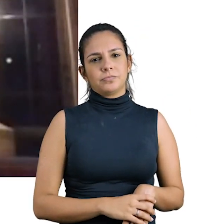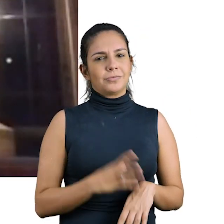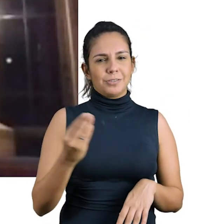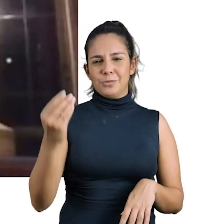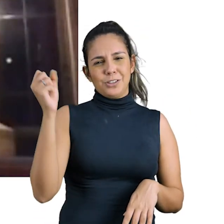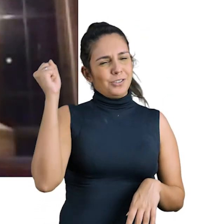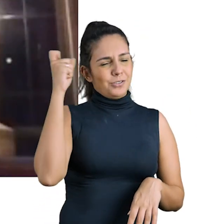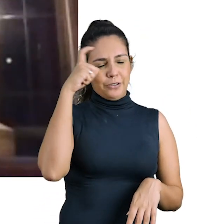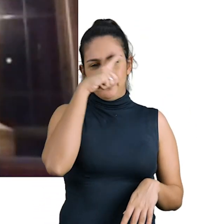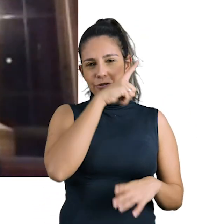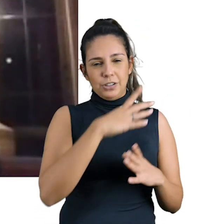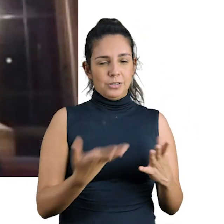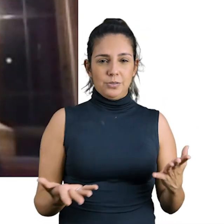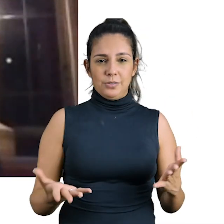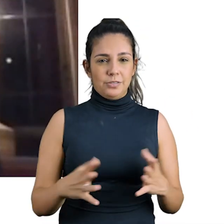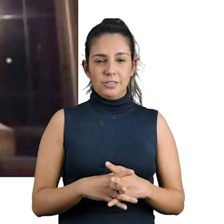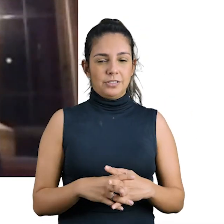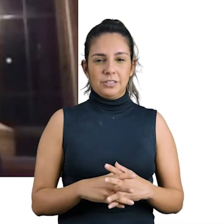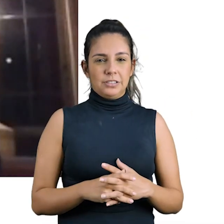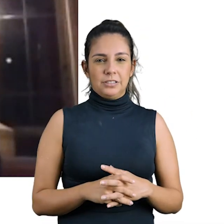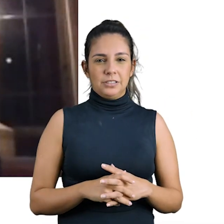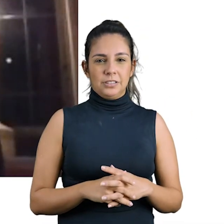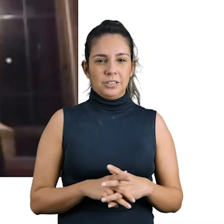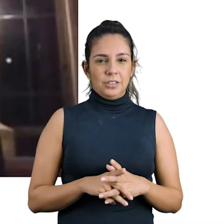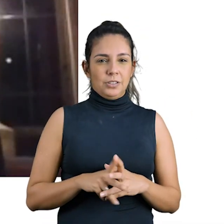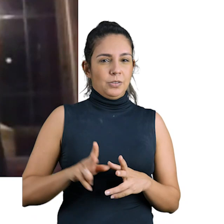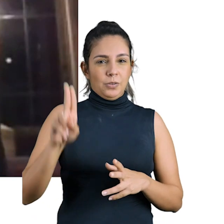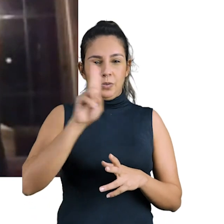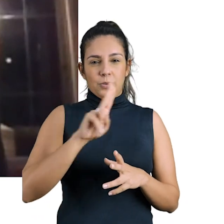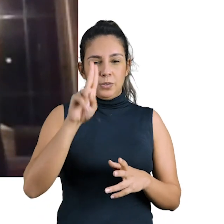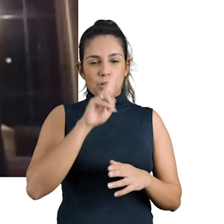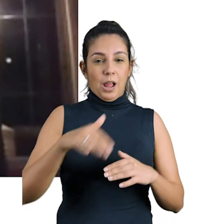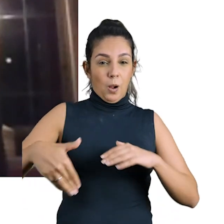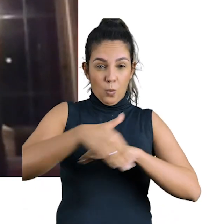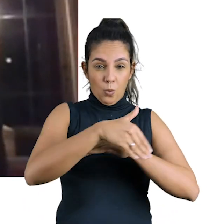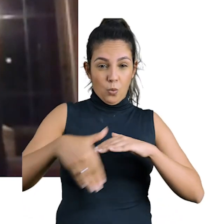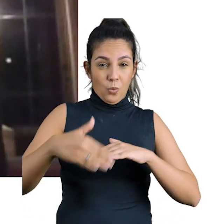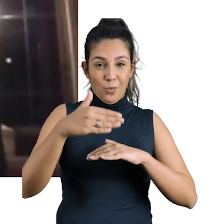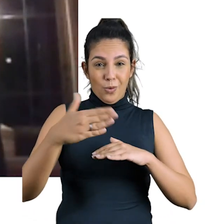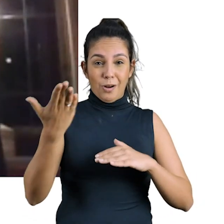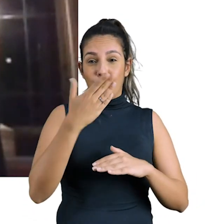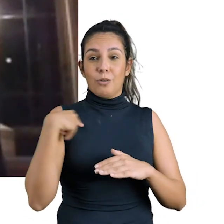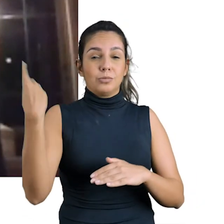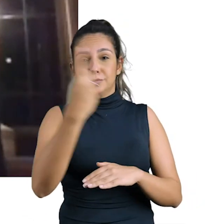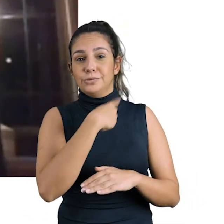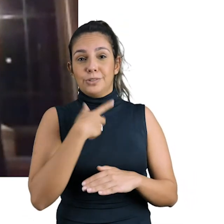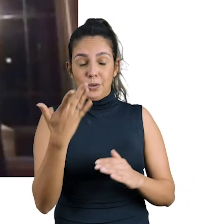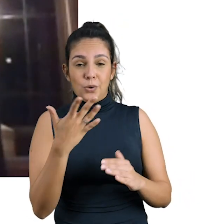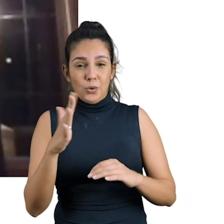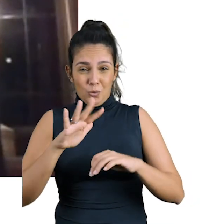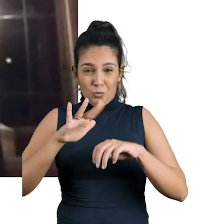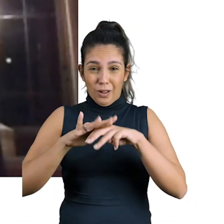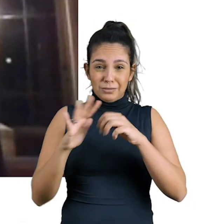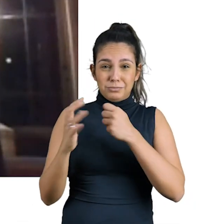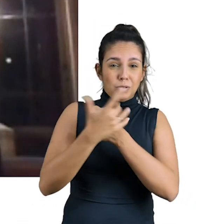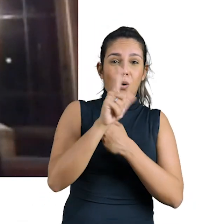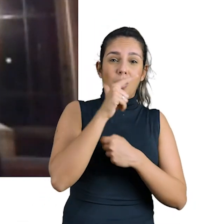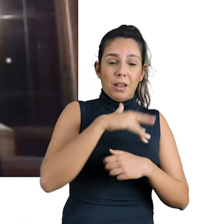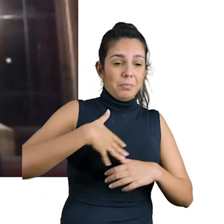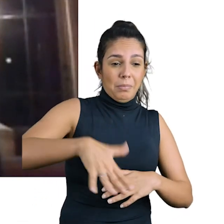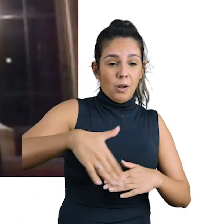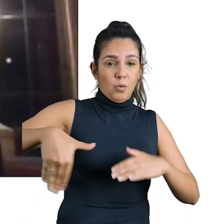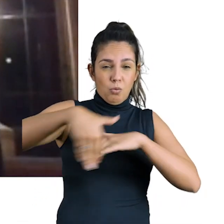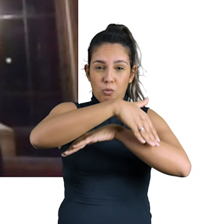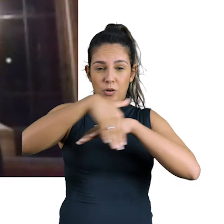muito difícil fazer, enfim, não usar os espaços das ruas, né? Como gostaríamos de usar nesse contexto, mas eu